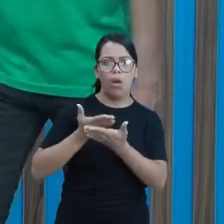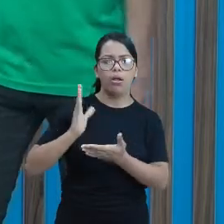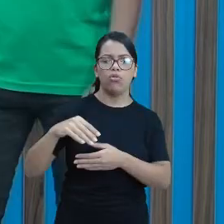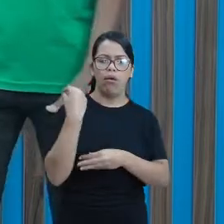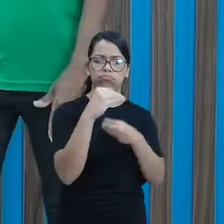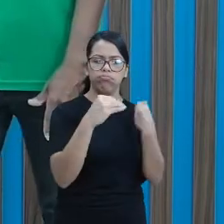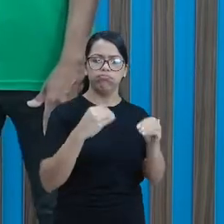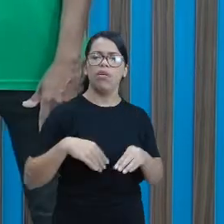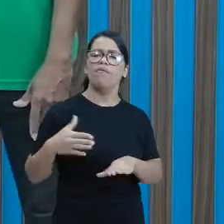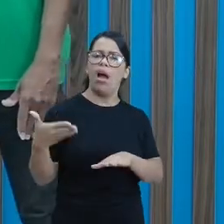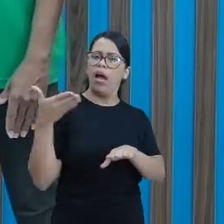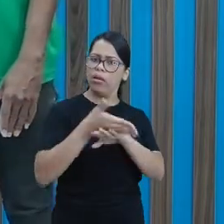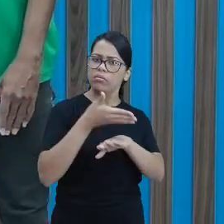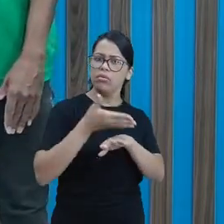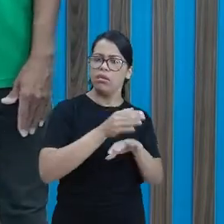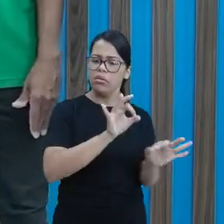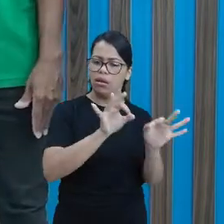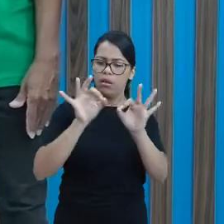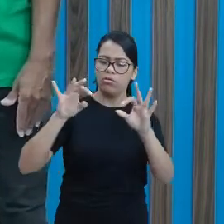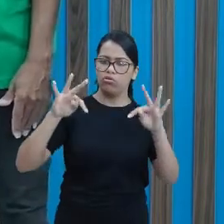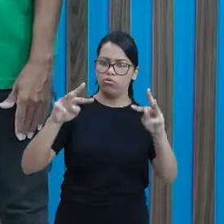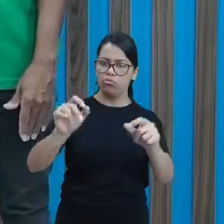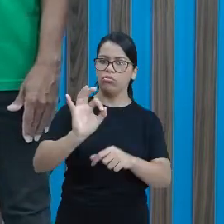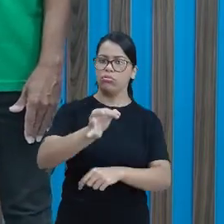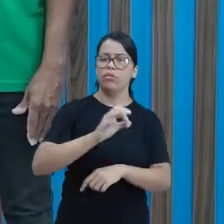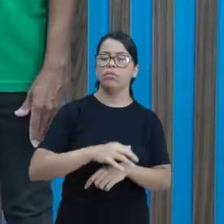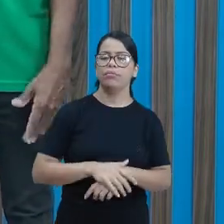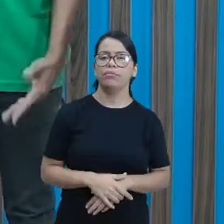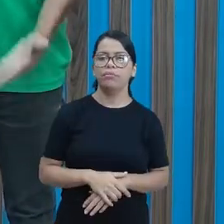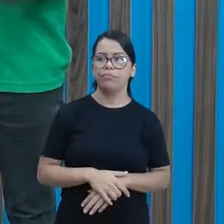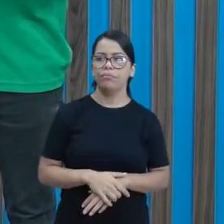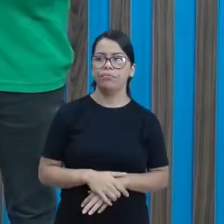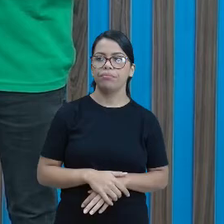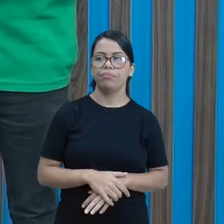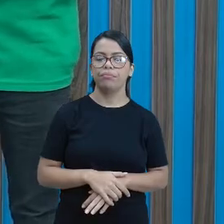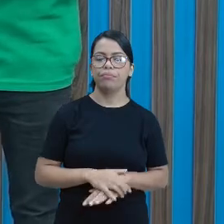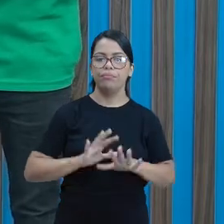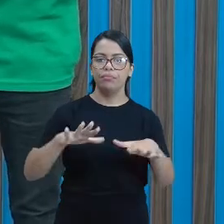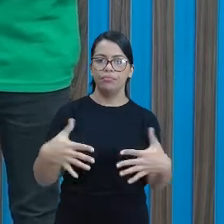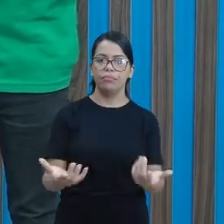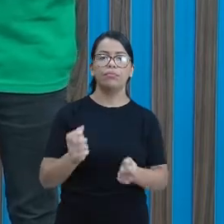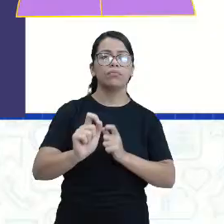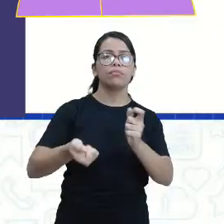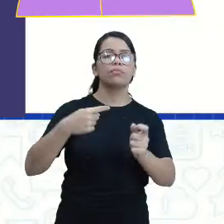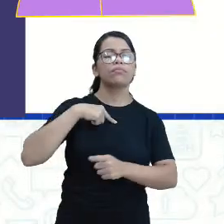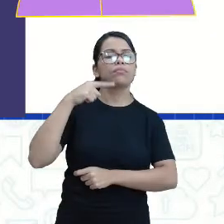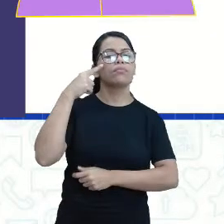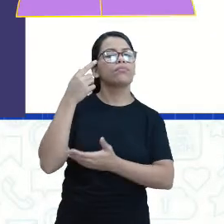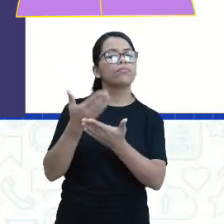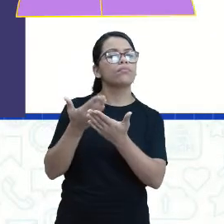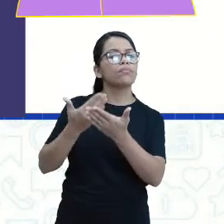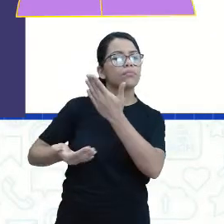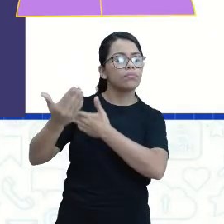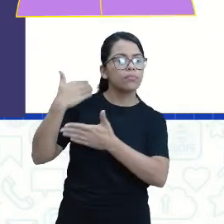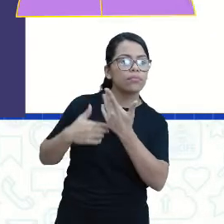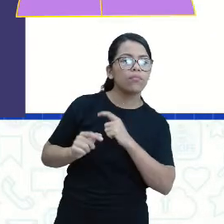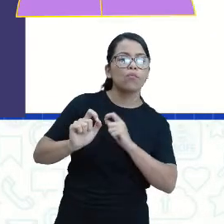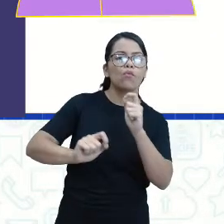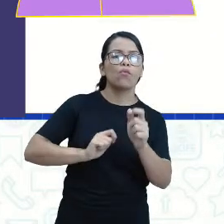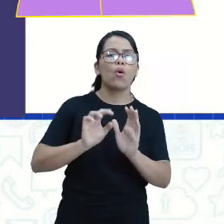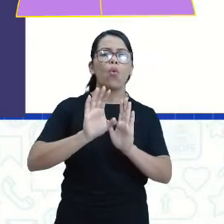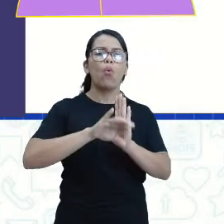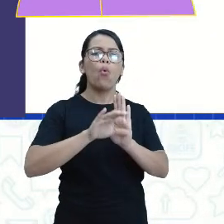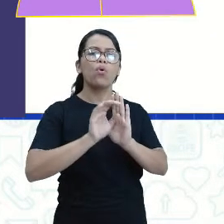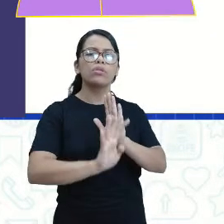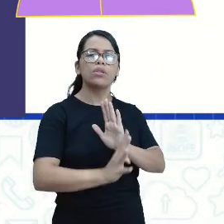tá? Te prepare, a gente vai fazendo isso aí. Vamos embora para o que a gente viu na aula passada, gente. A gente viu na aula passada exatamente esse conceito da